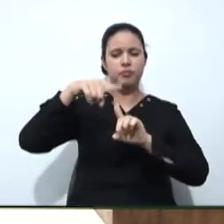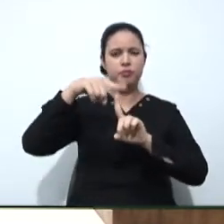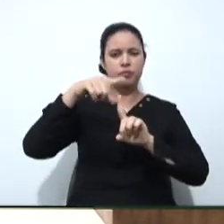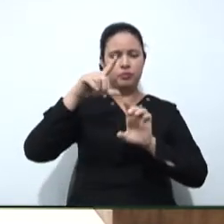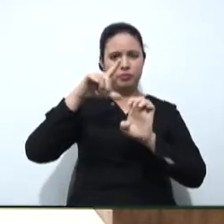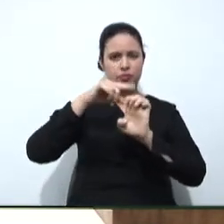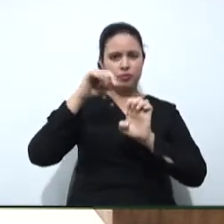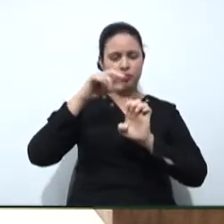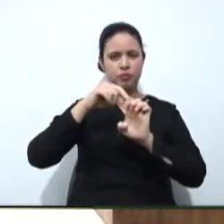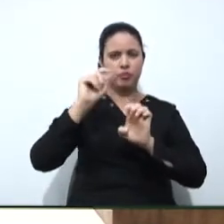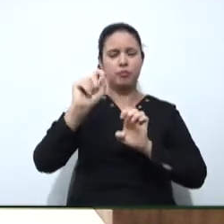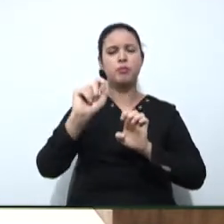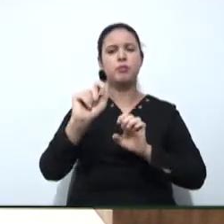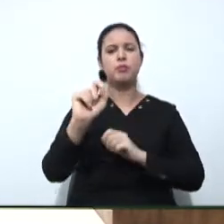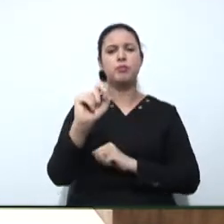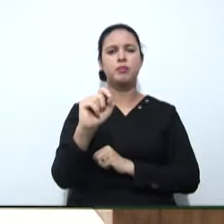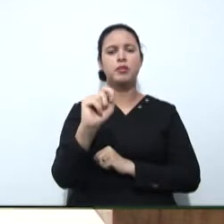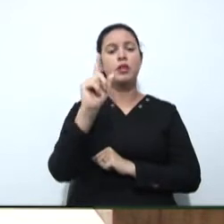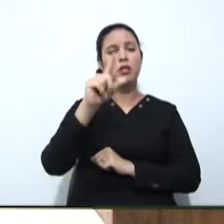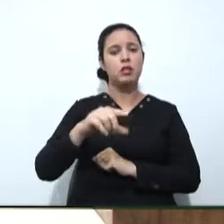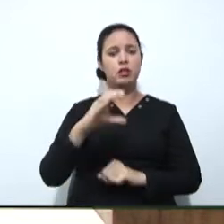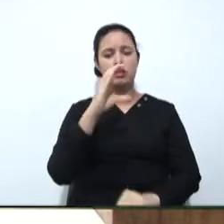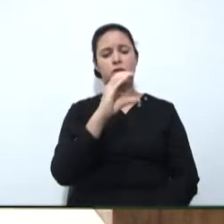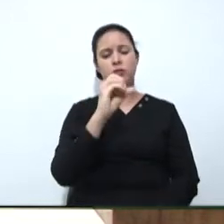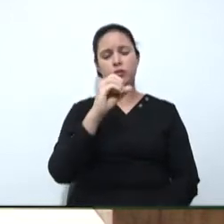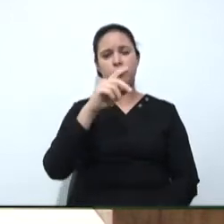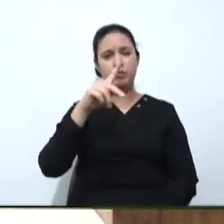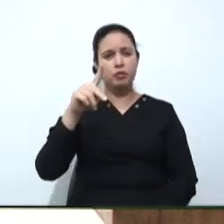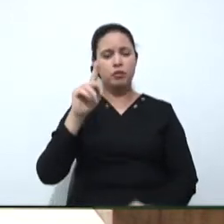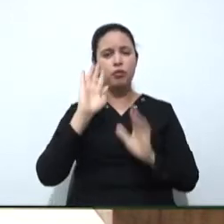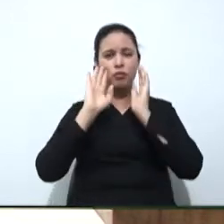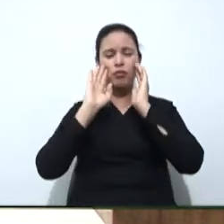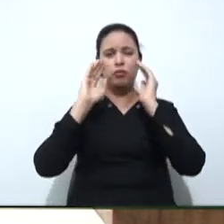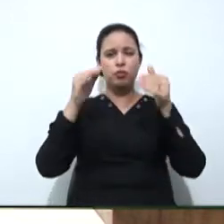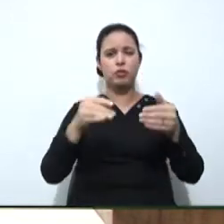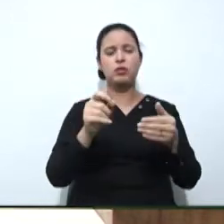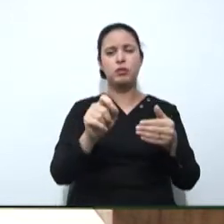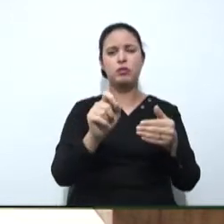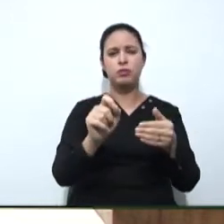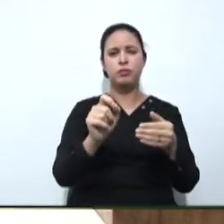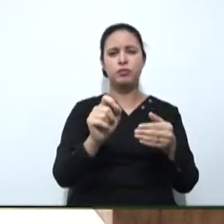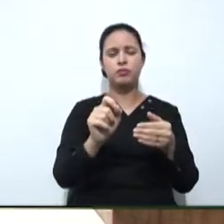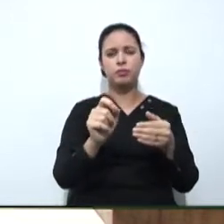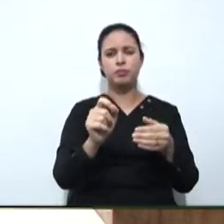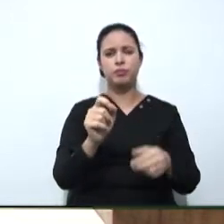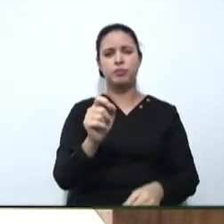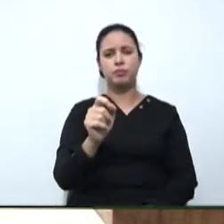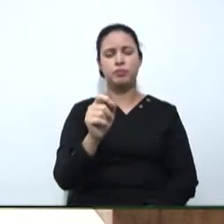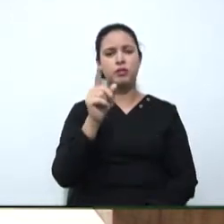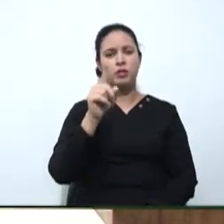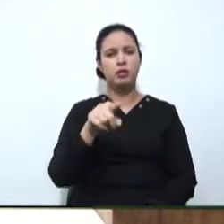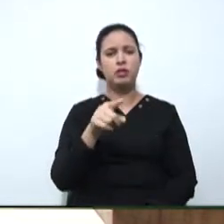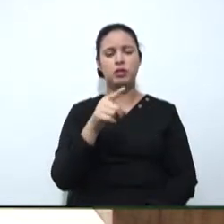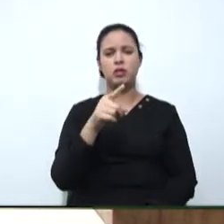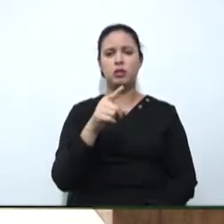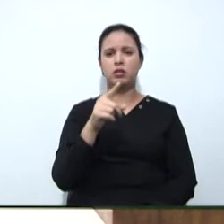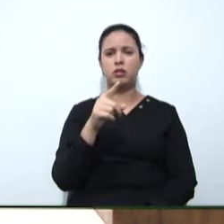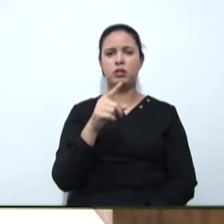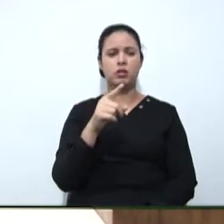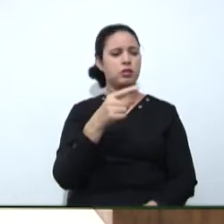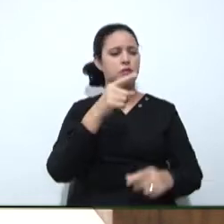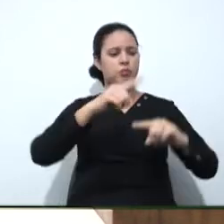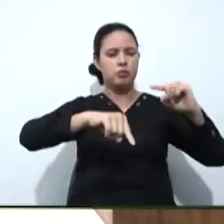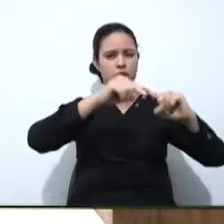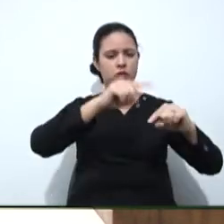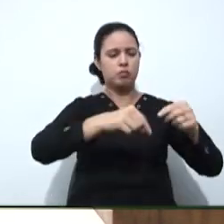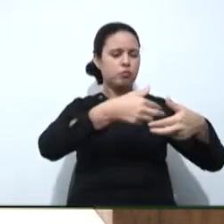empreendedores, das cooperativas que estão voltadas hoje para a questão da coleta, não é? De materiais